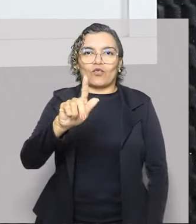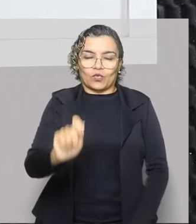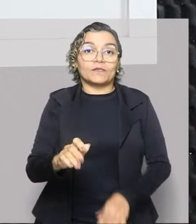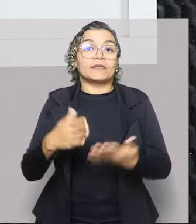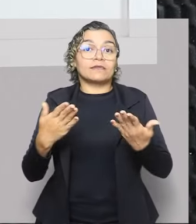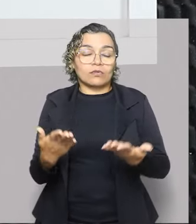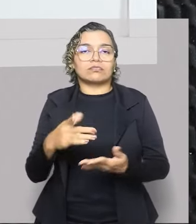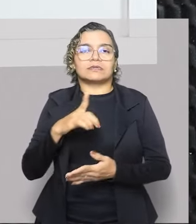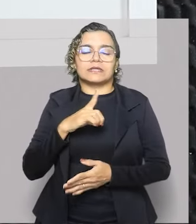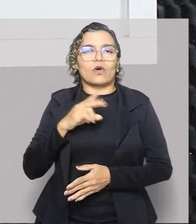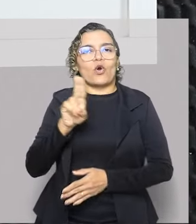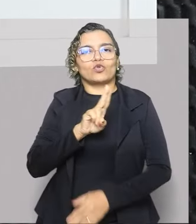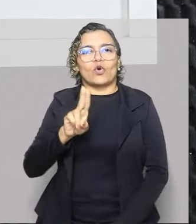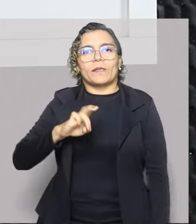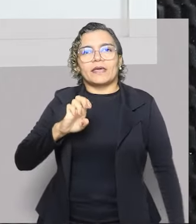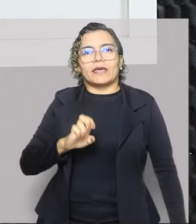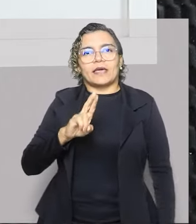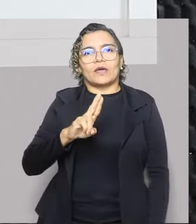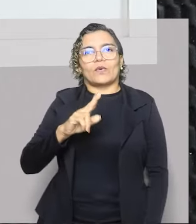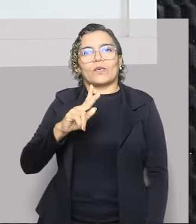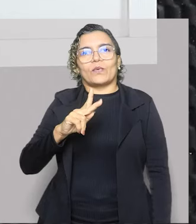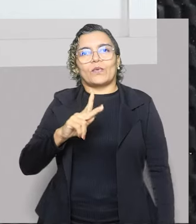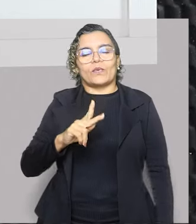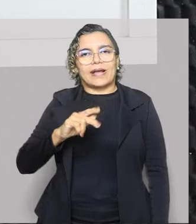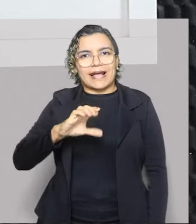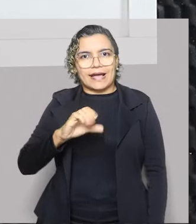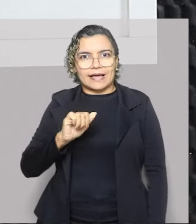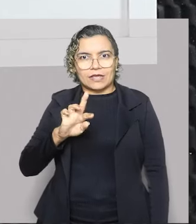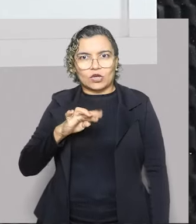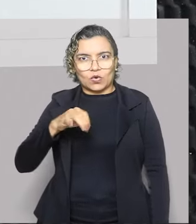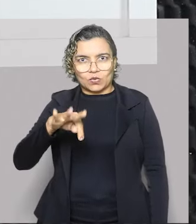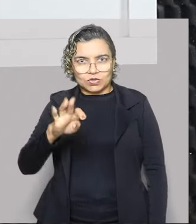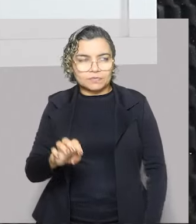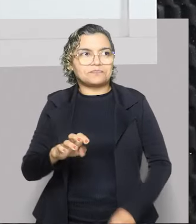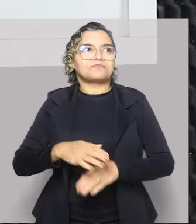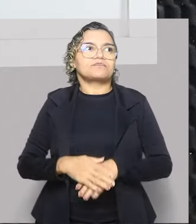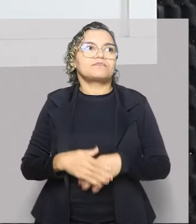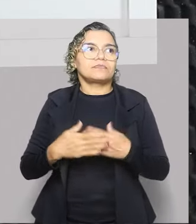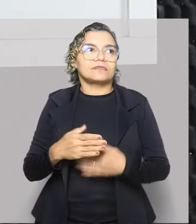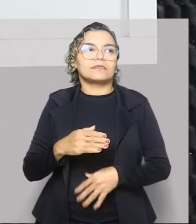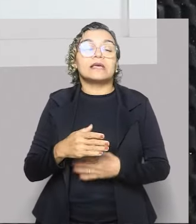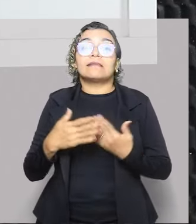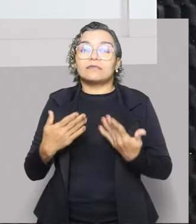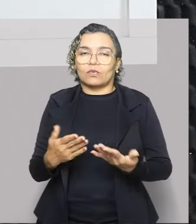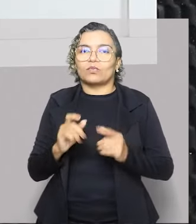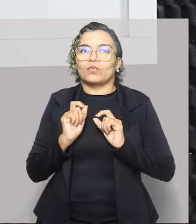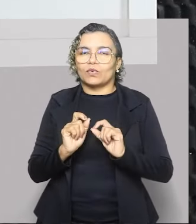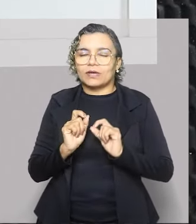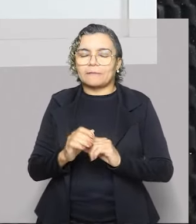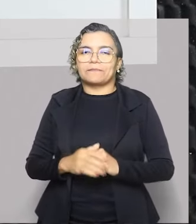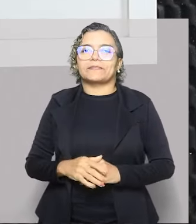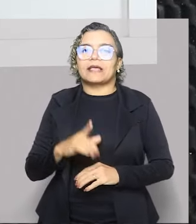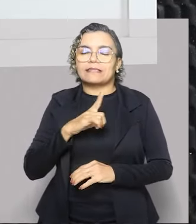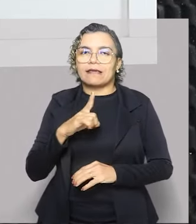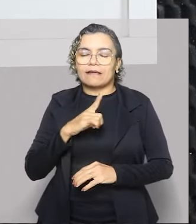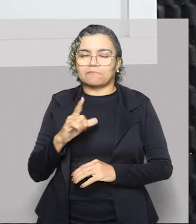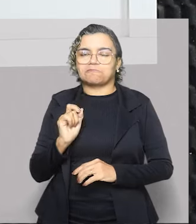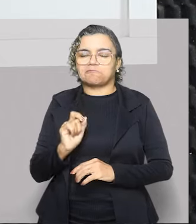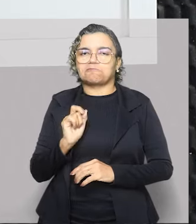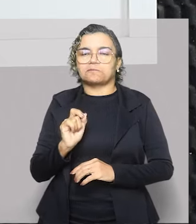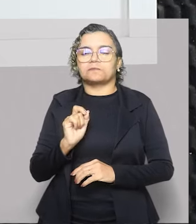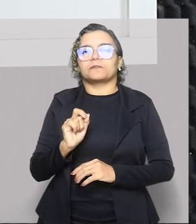chama de eucarionte certo a gente também pode fazer uma classificação a partir de reinos que